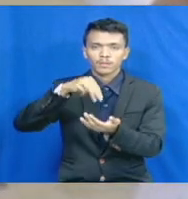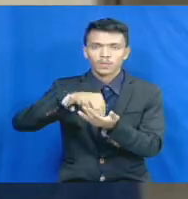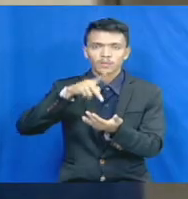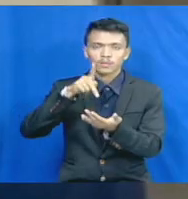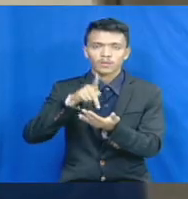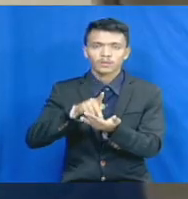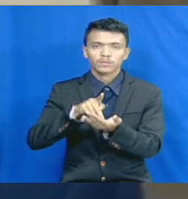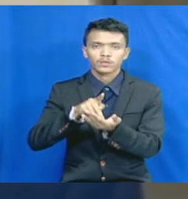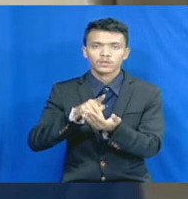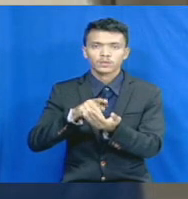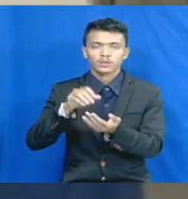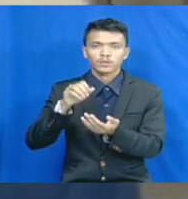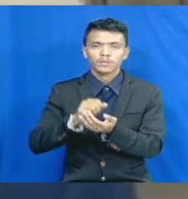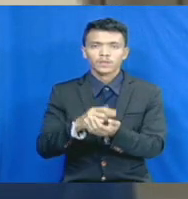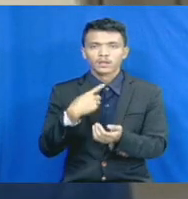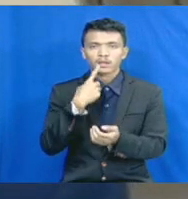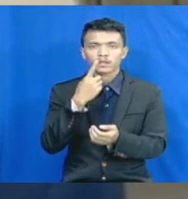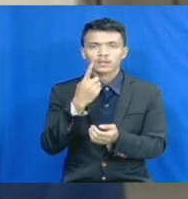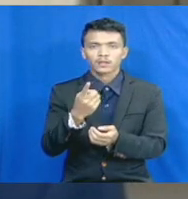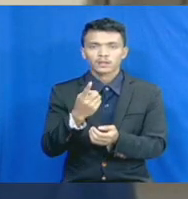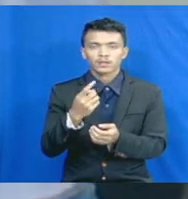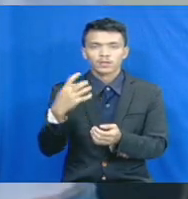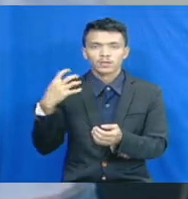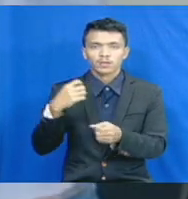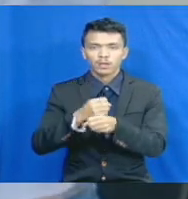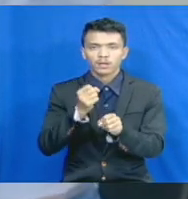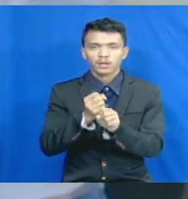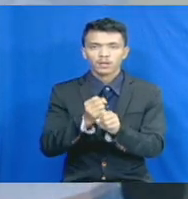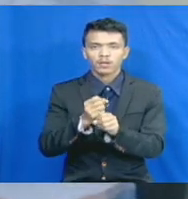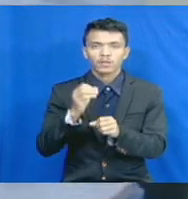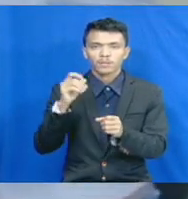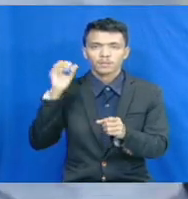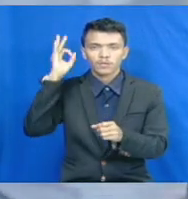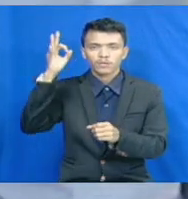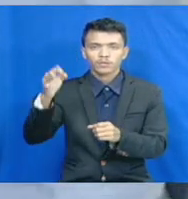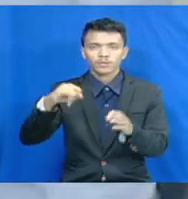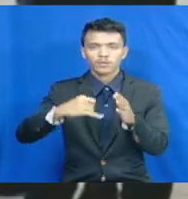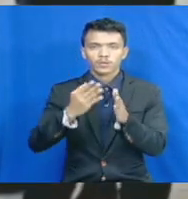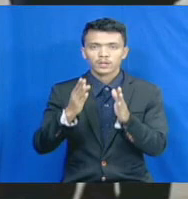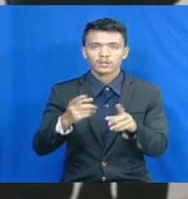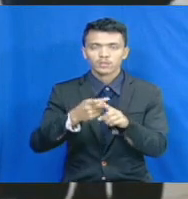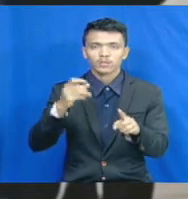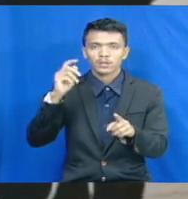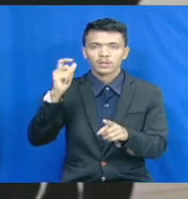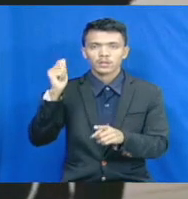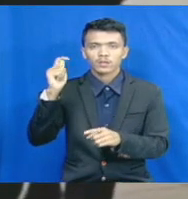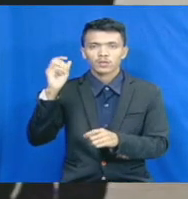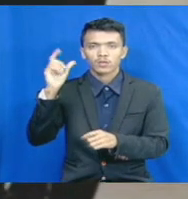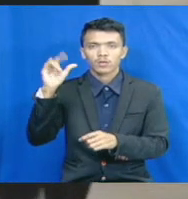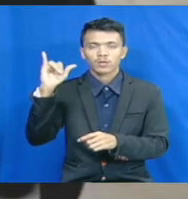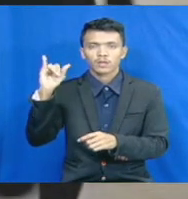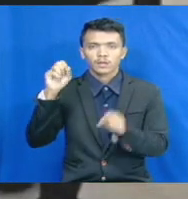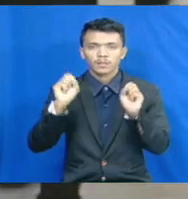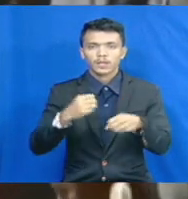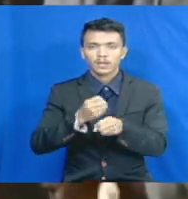Social, Francisco Zerônimo Hateten, ho oficialização ne ba futuro, jornalista Husi Tatoli, Bele Halau